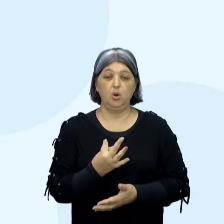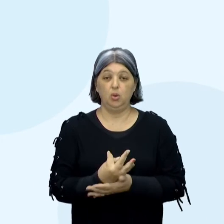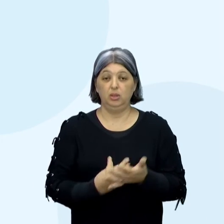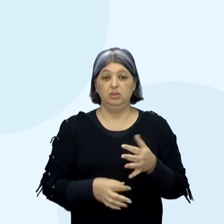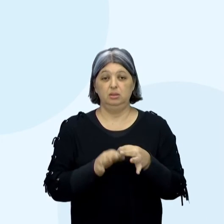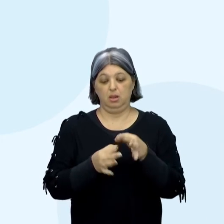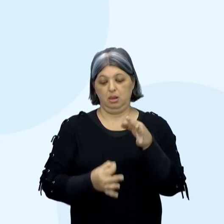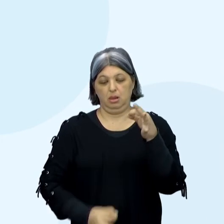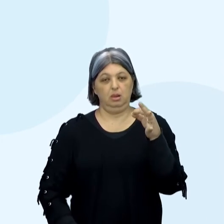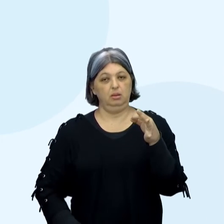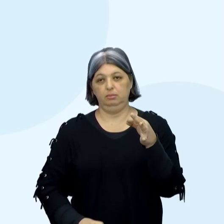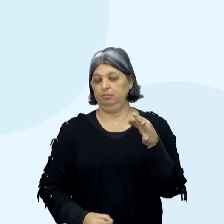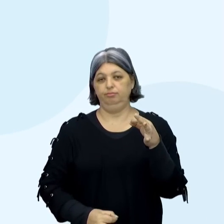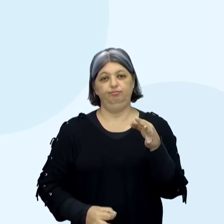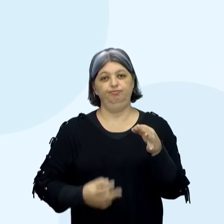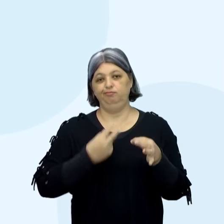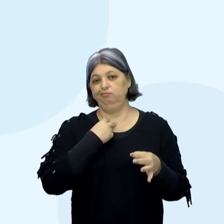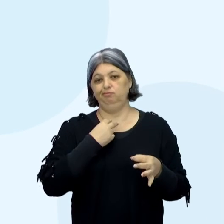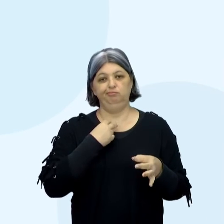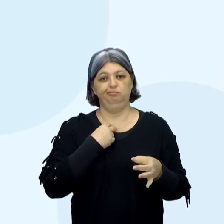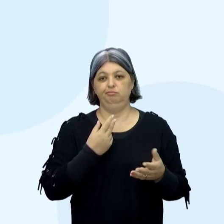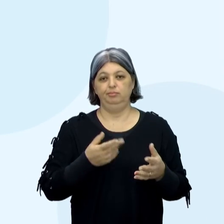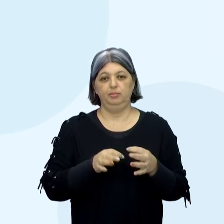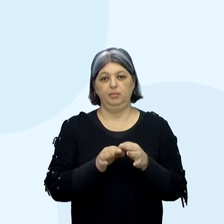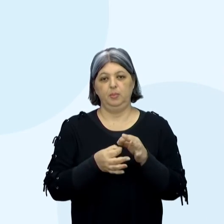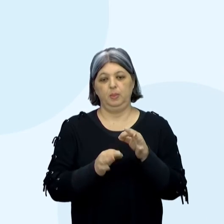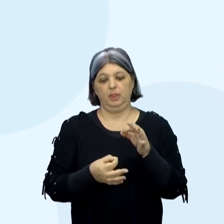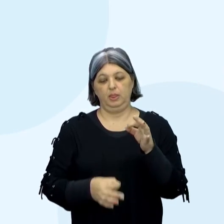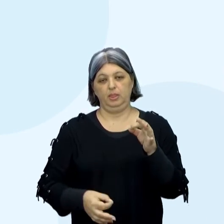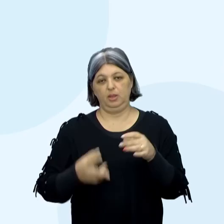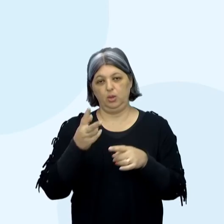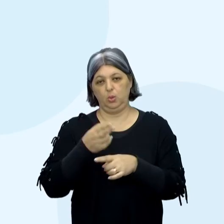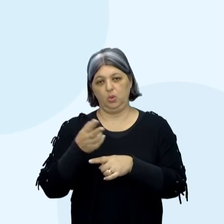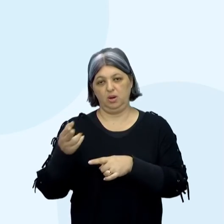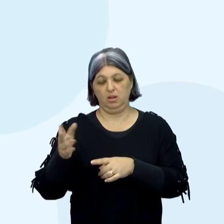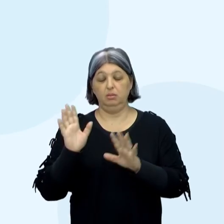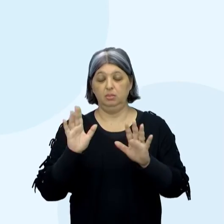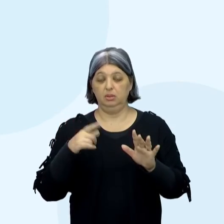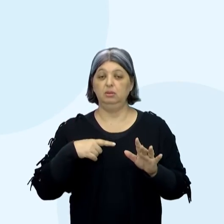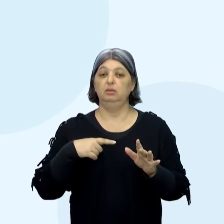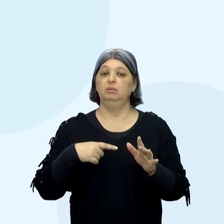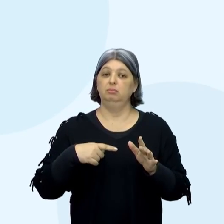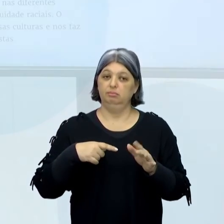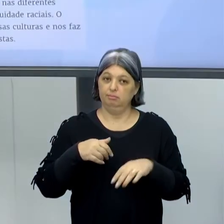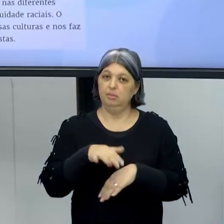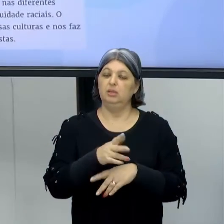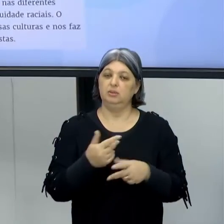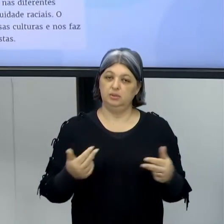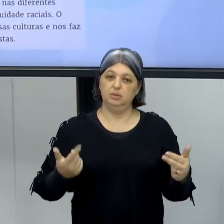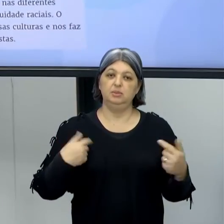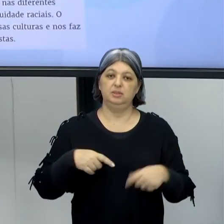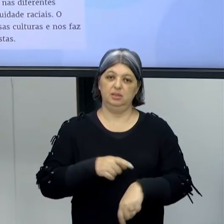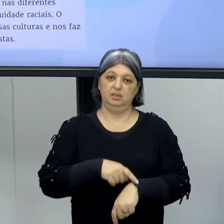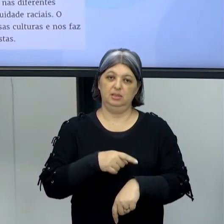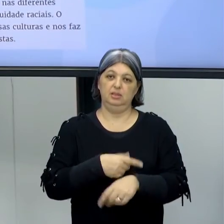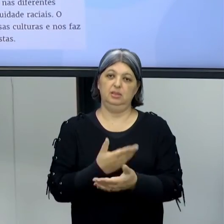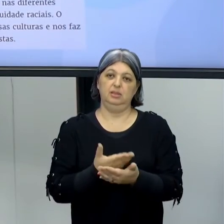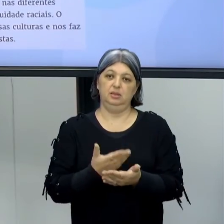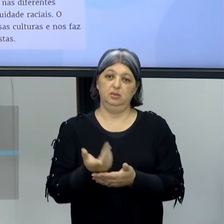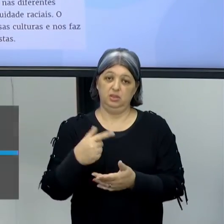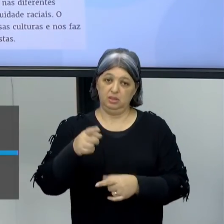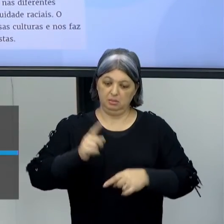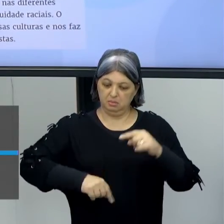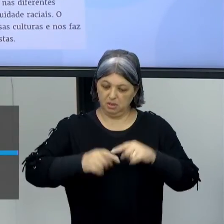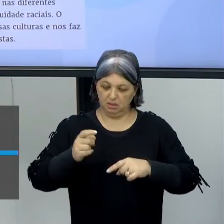longo, eu não posso trazer um texto desse, né, cortado, mas tem muito mais, eu precisaria de muito mais aula, mas vocês têm um